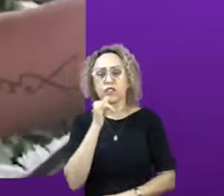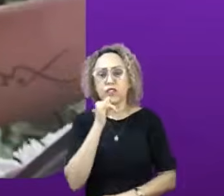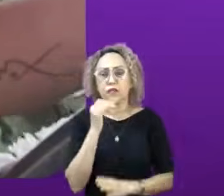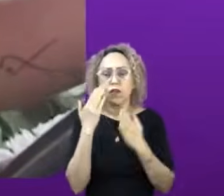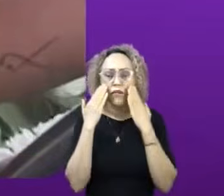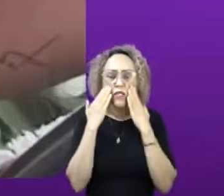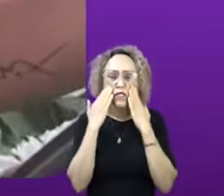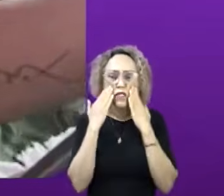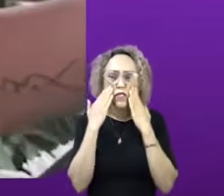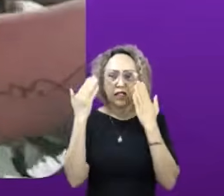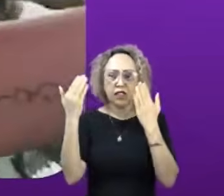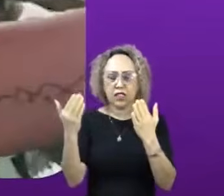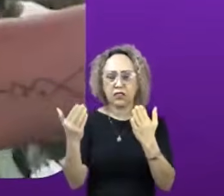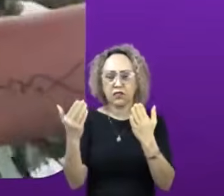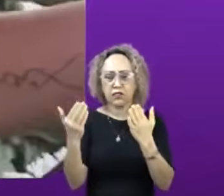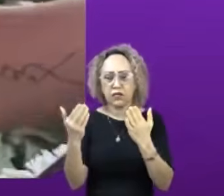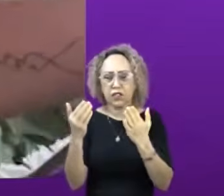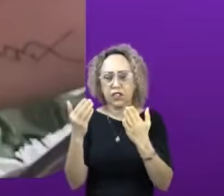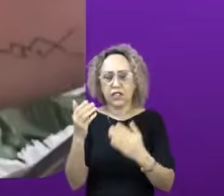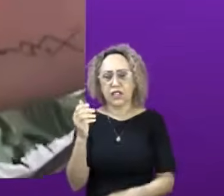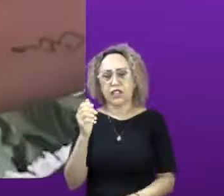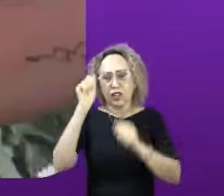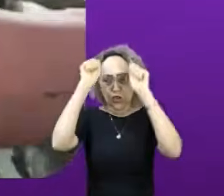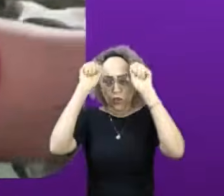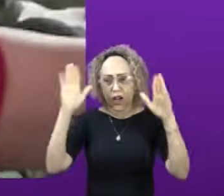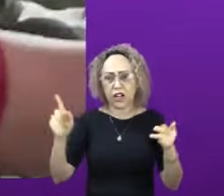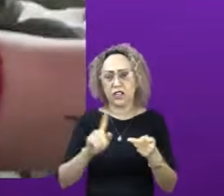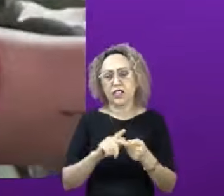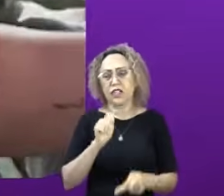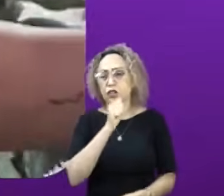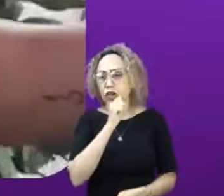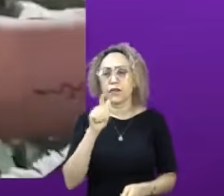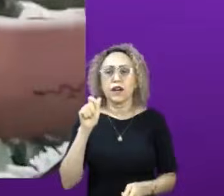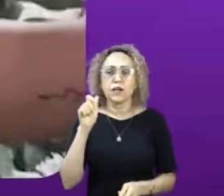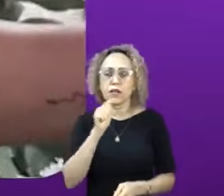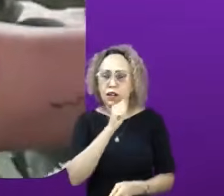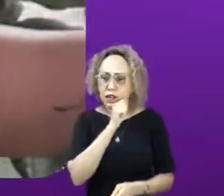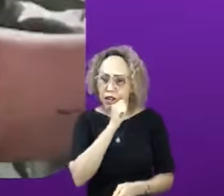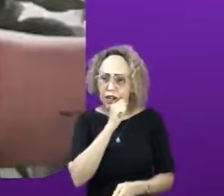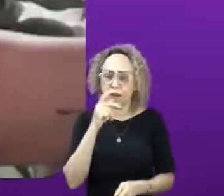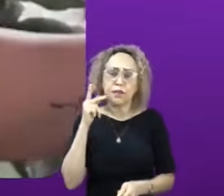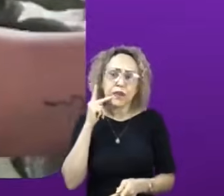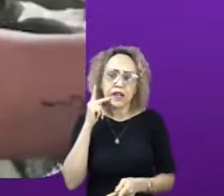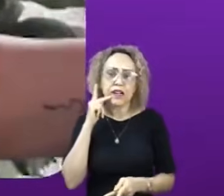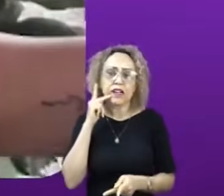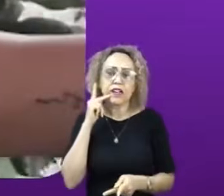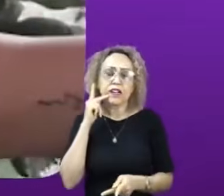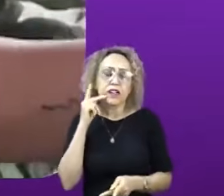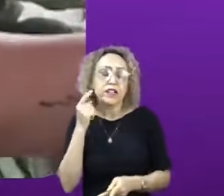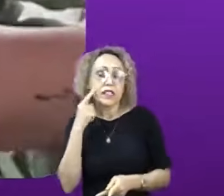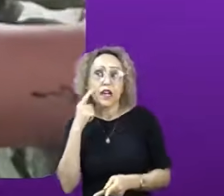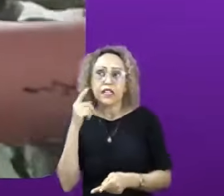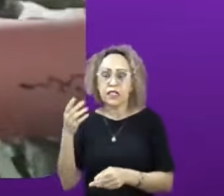apresentação, sei, do Acre, do Amapá, e eu consigo perceber o que está se